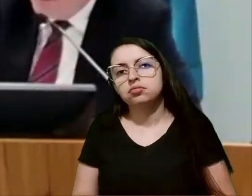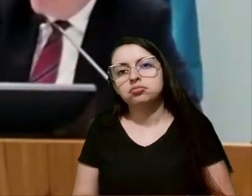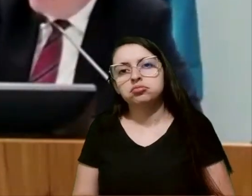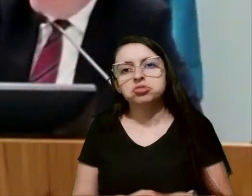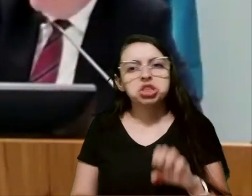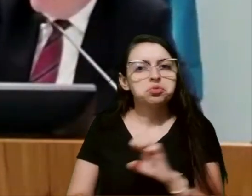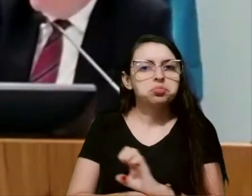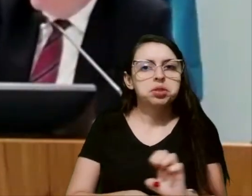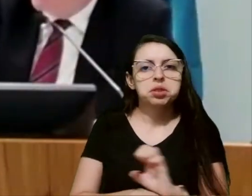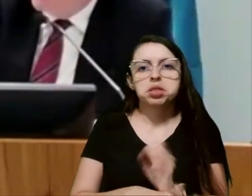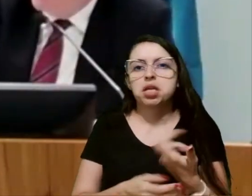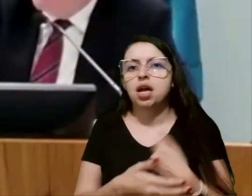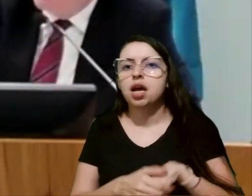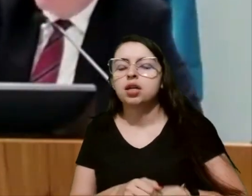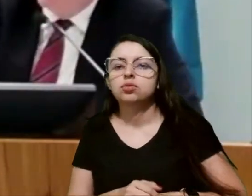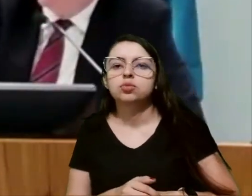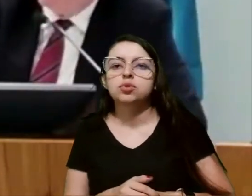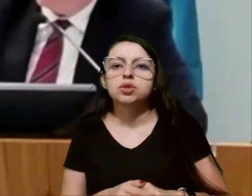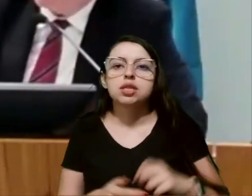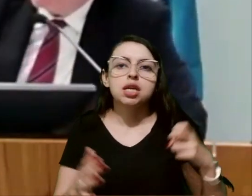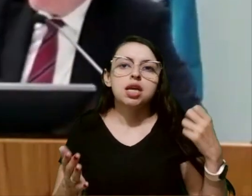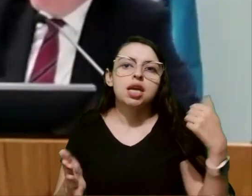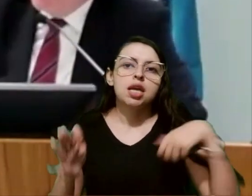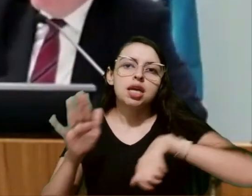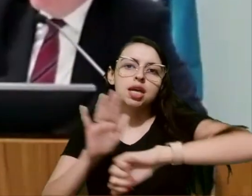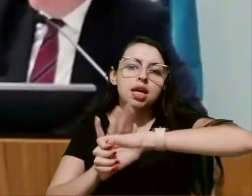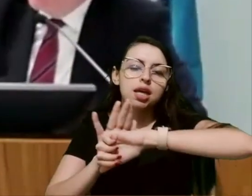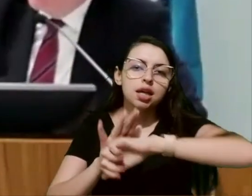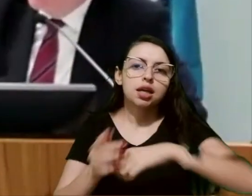varas especializadas em crimes